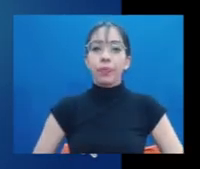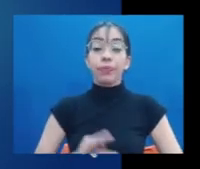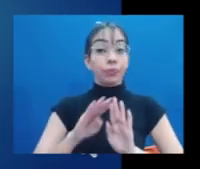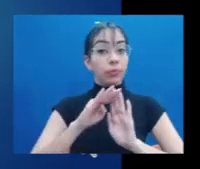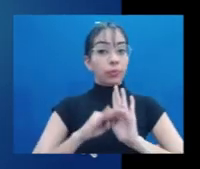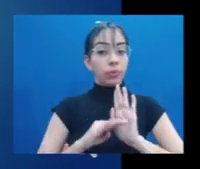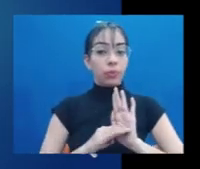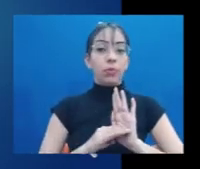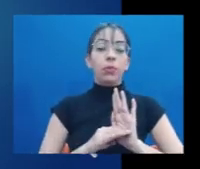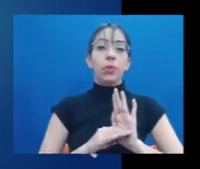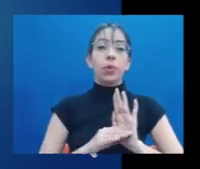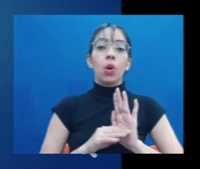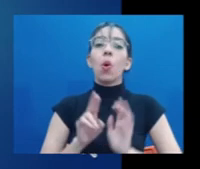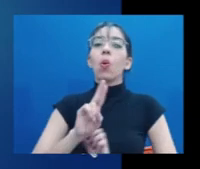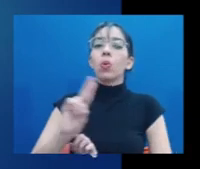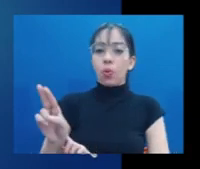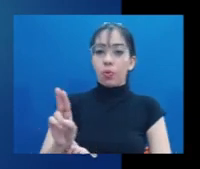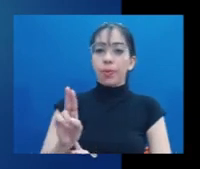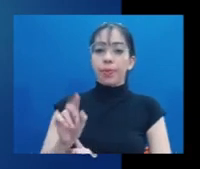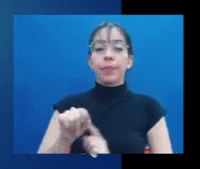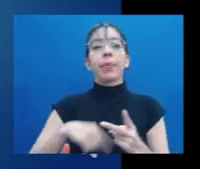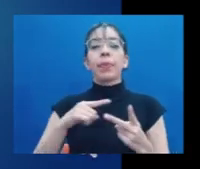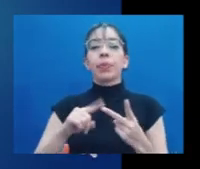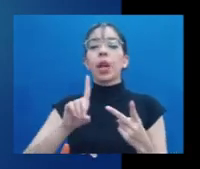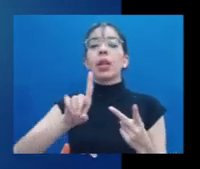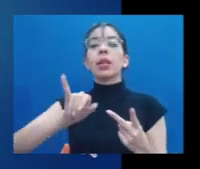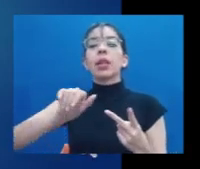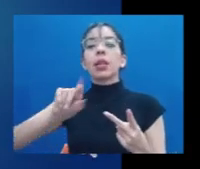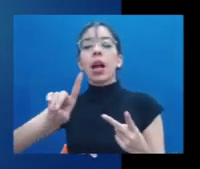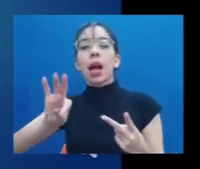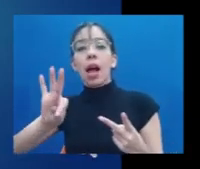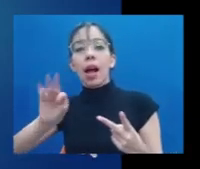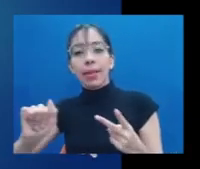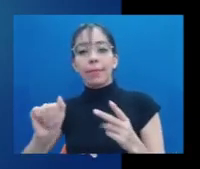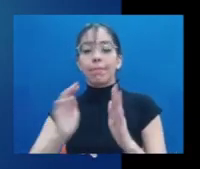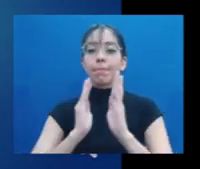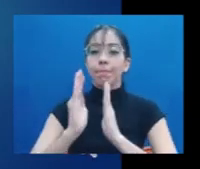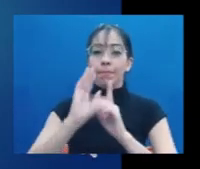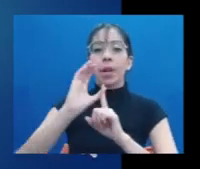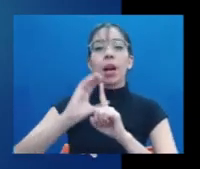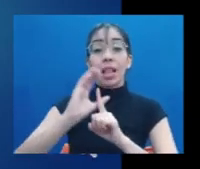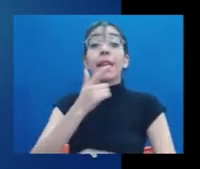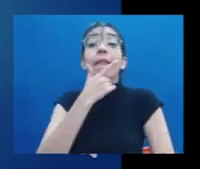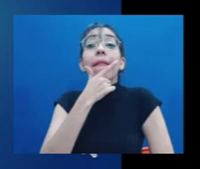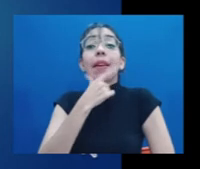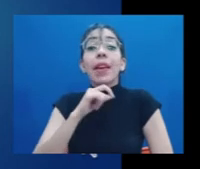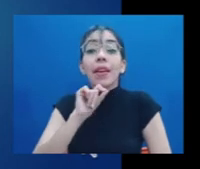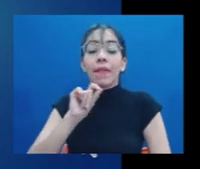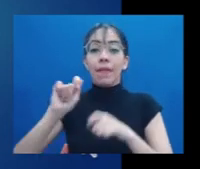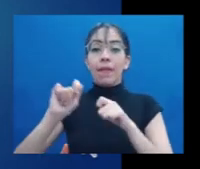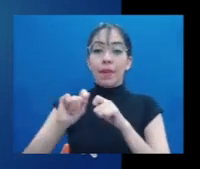pode, gente, escrever num frasco com uma caneta. Todo esse material ele tem que ter uma etiqueta padrão, na qual todas as